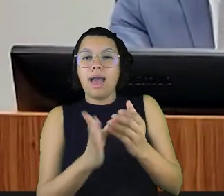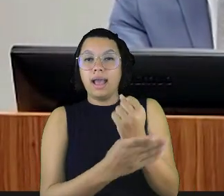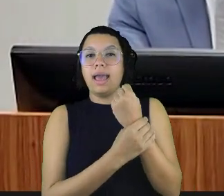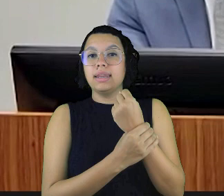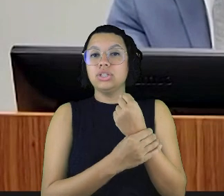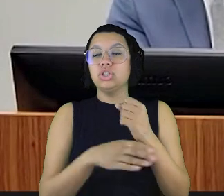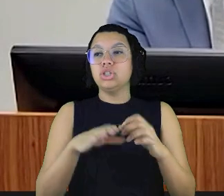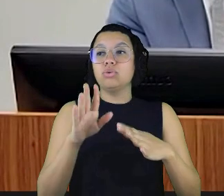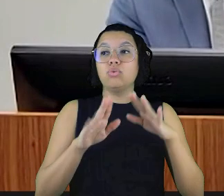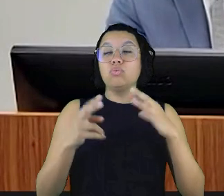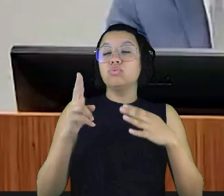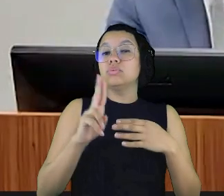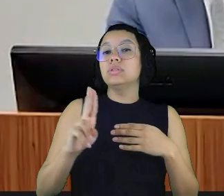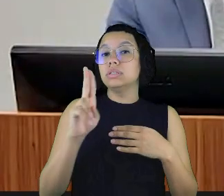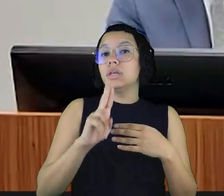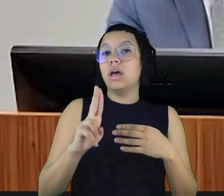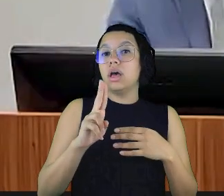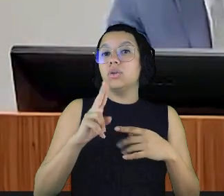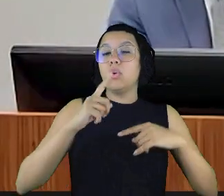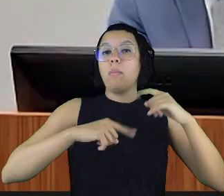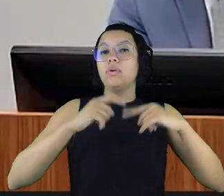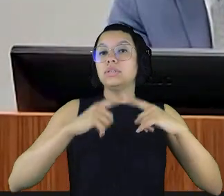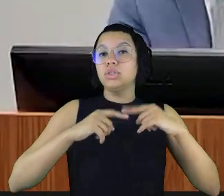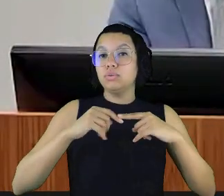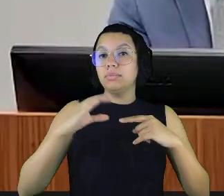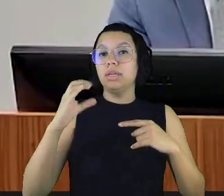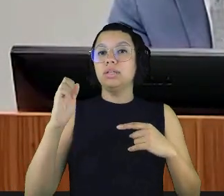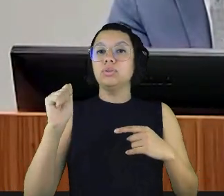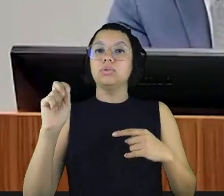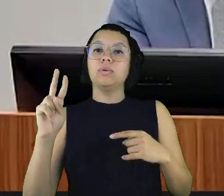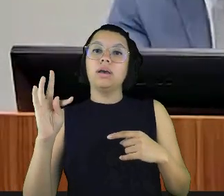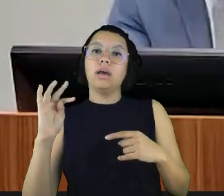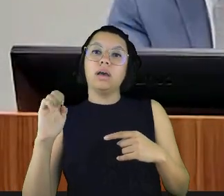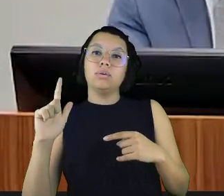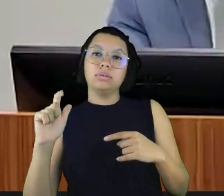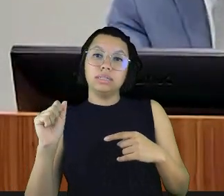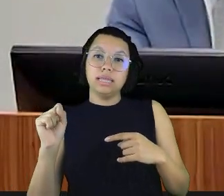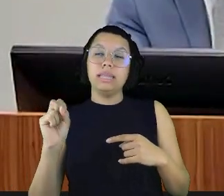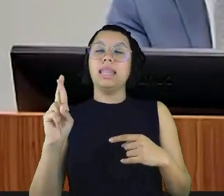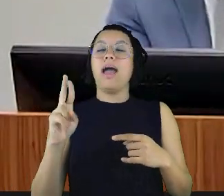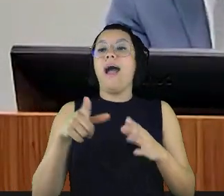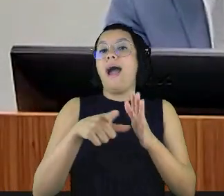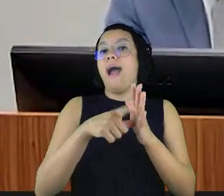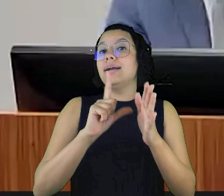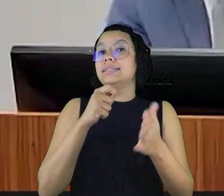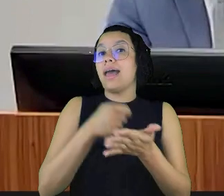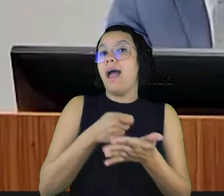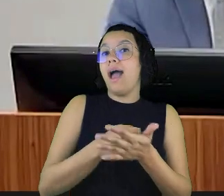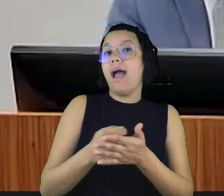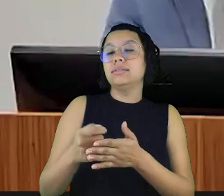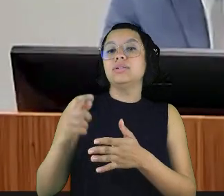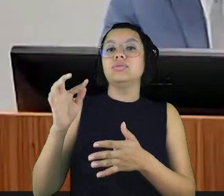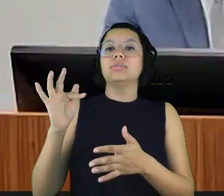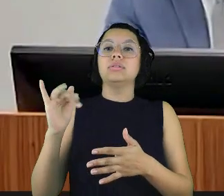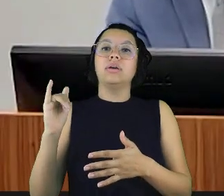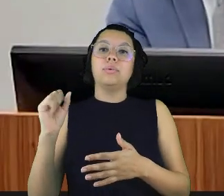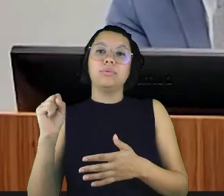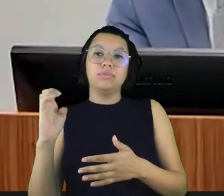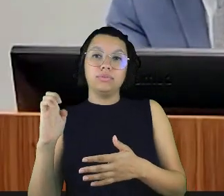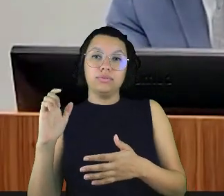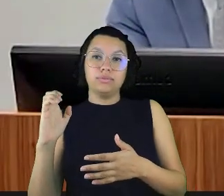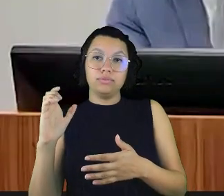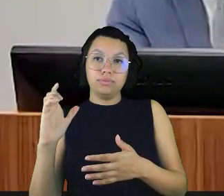proposto antes da execução fiscal. Desde que o crédito exista, desde que ele tenha